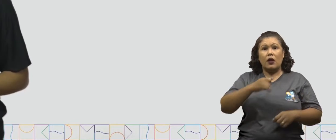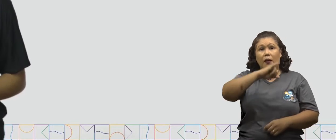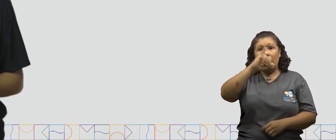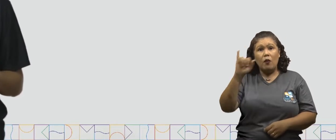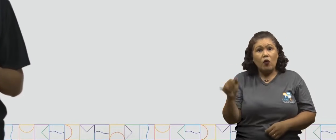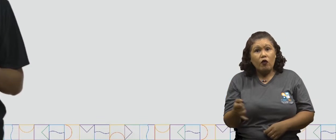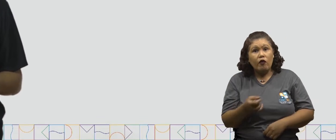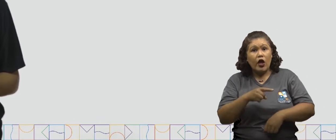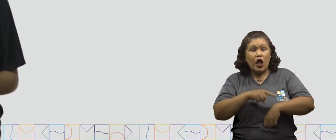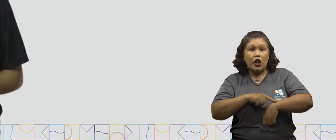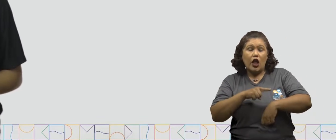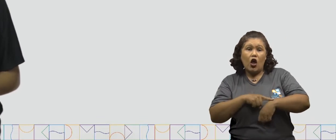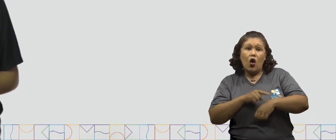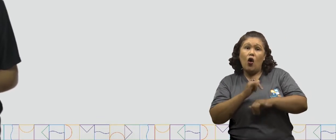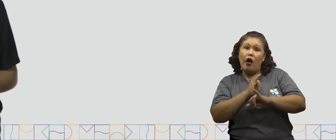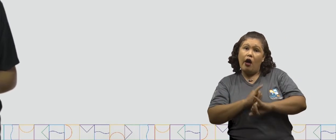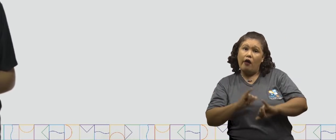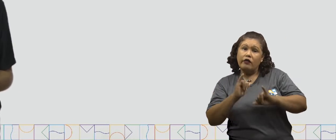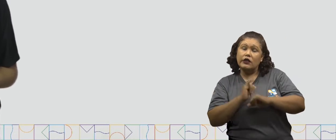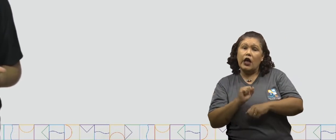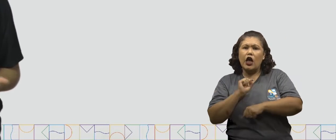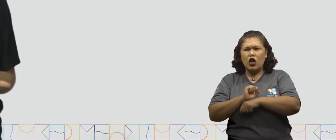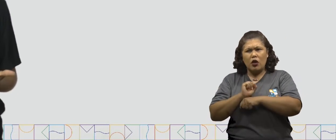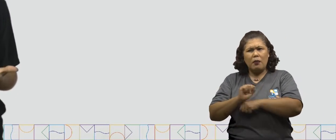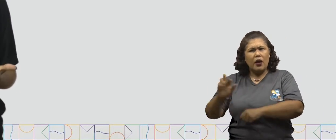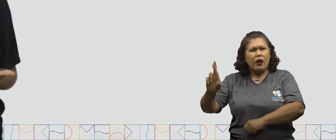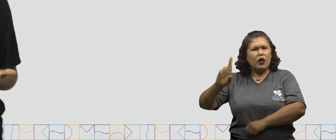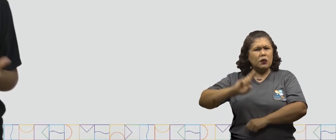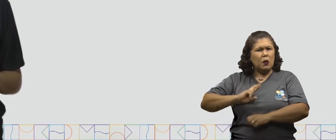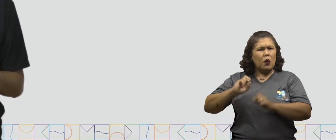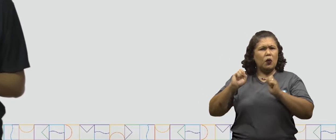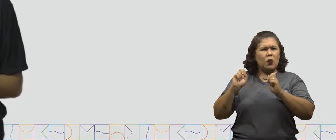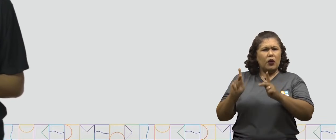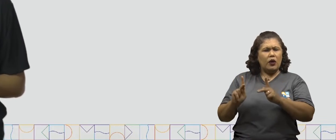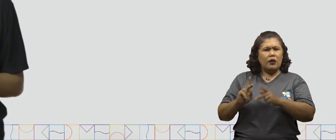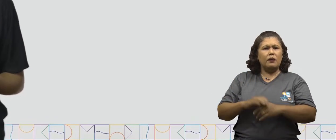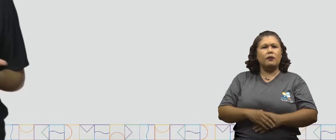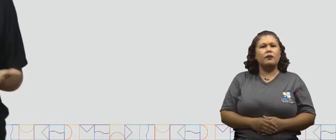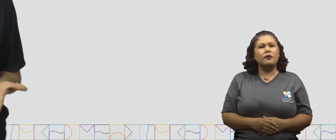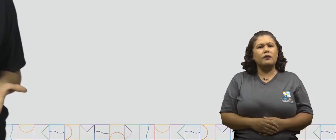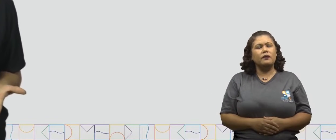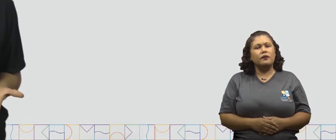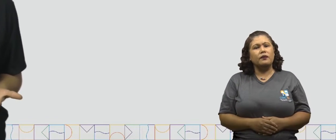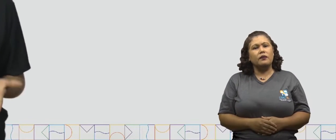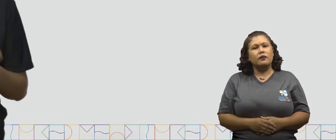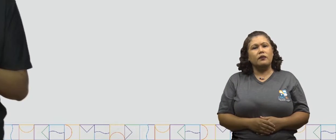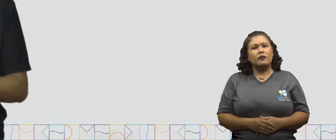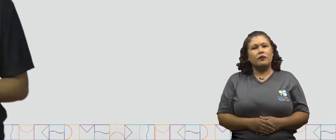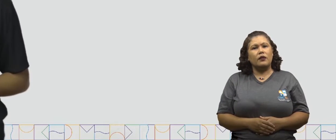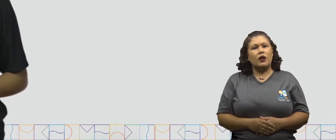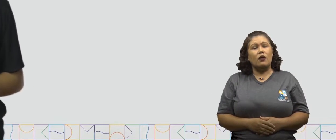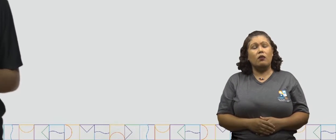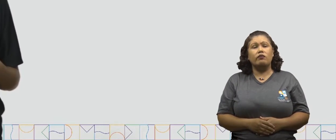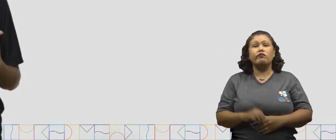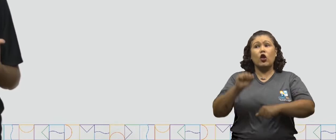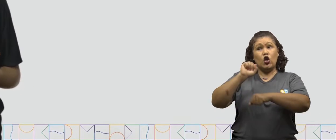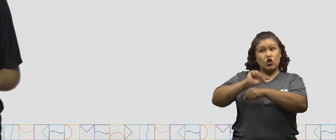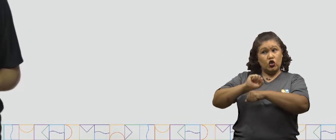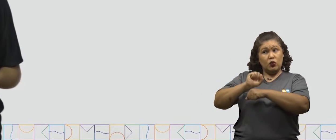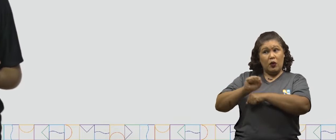Podemos aproveitar este momento para avisarmos que aguardamos uma resposta. Que tal? Perfeito! Ficou